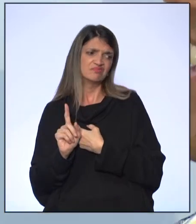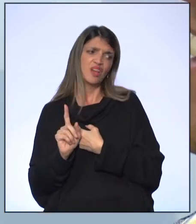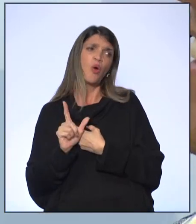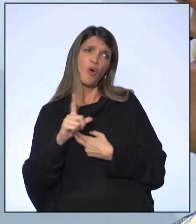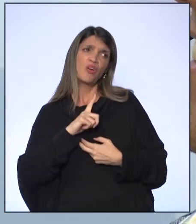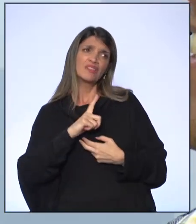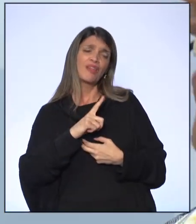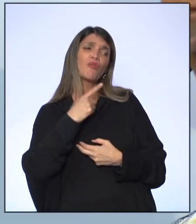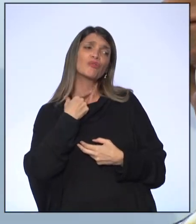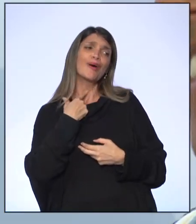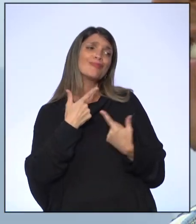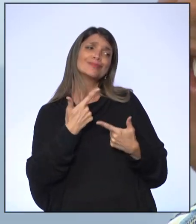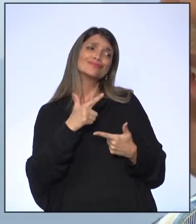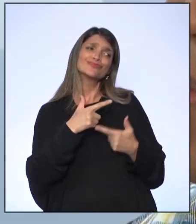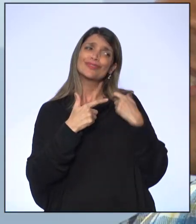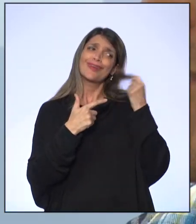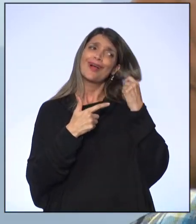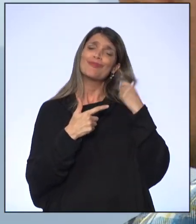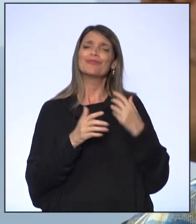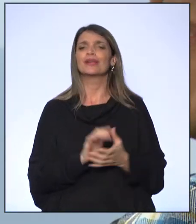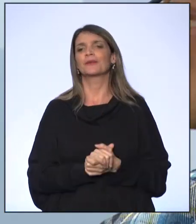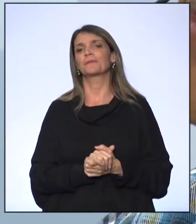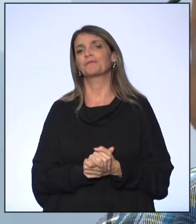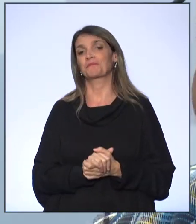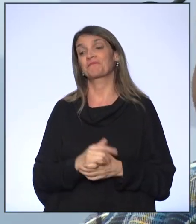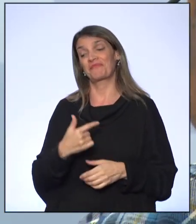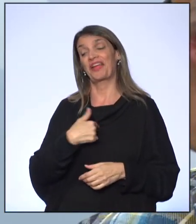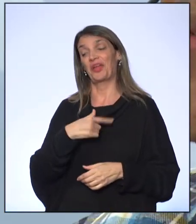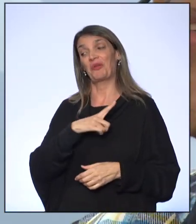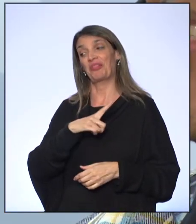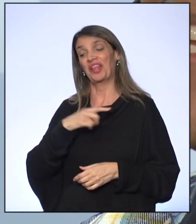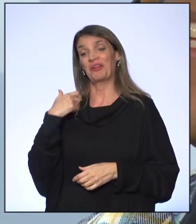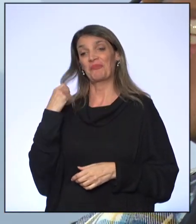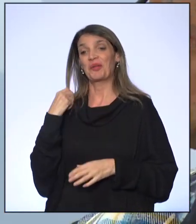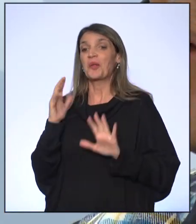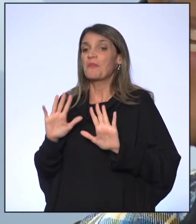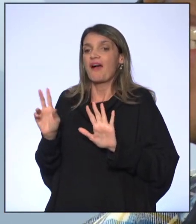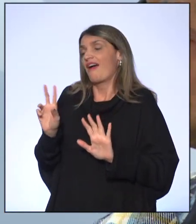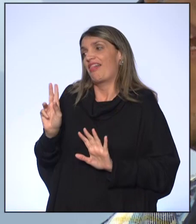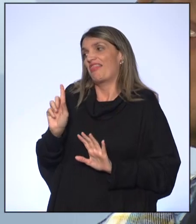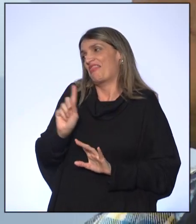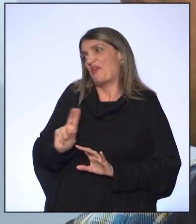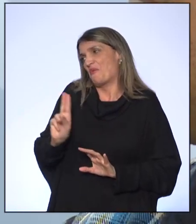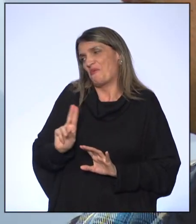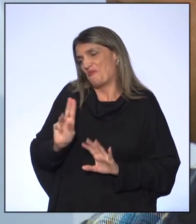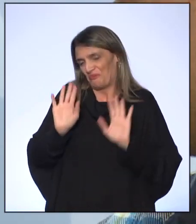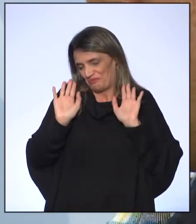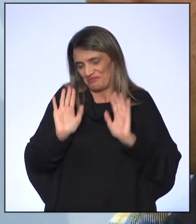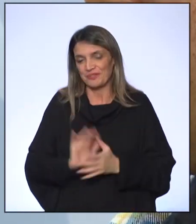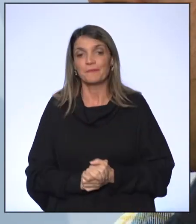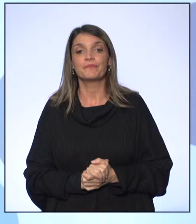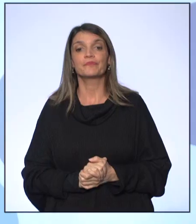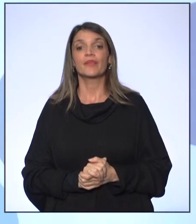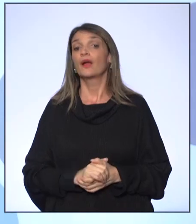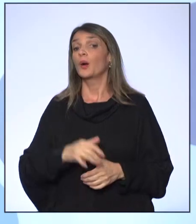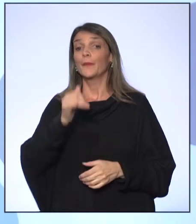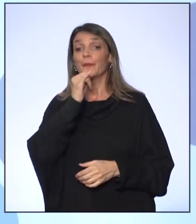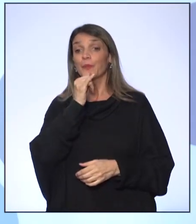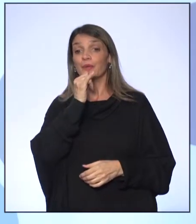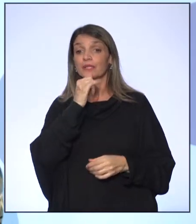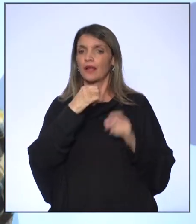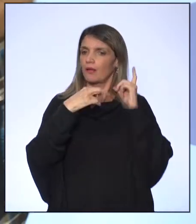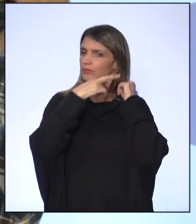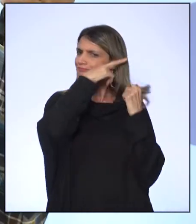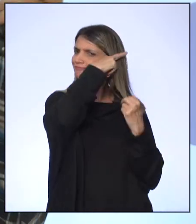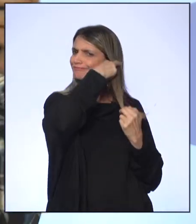que eu não tenho cabelo pra isso. Então, eu tenho bastante cabelo, mas eu não uso, né? Então, por exemplo, né, você tem lá a sua chapinha,